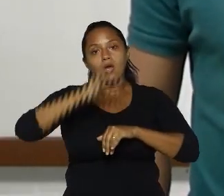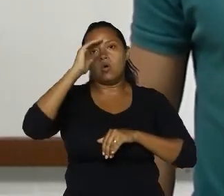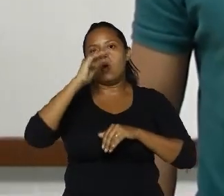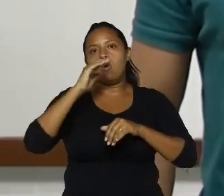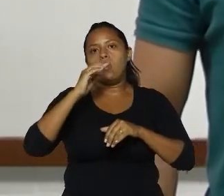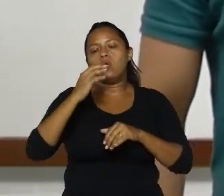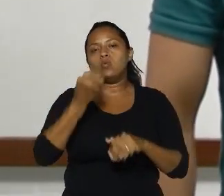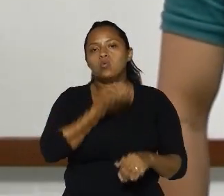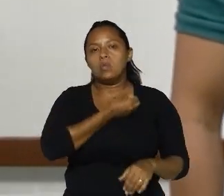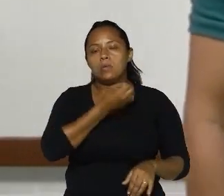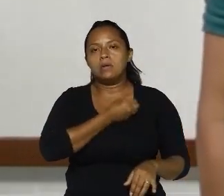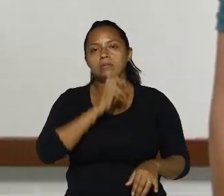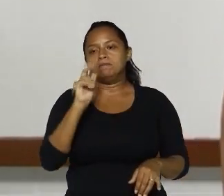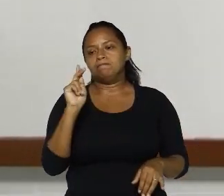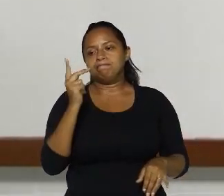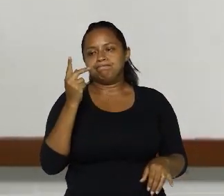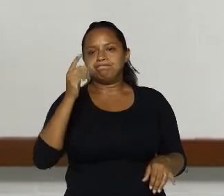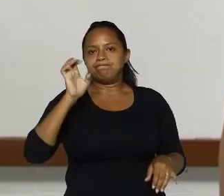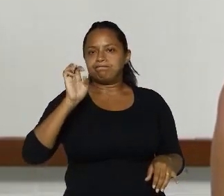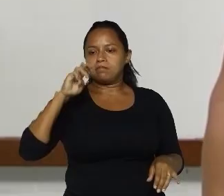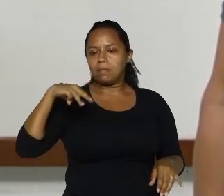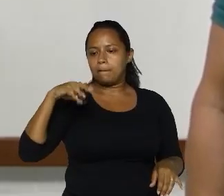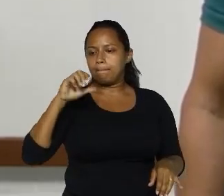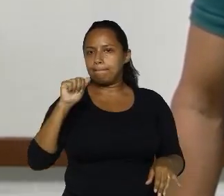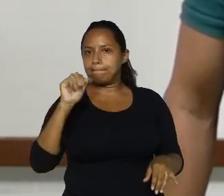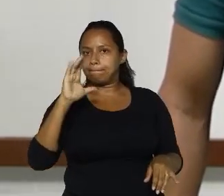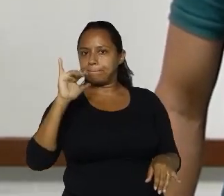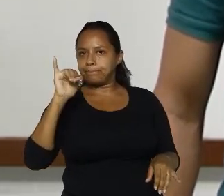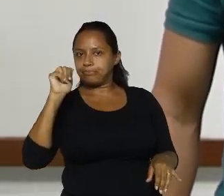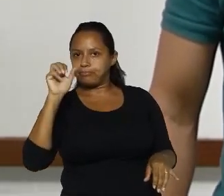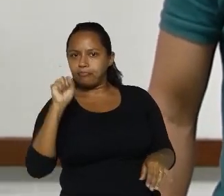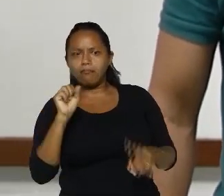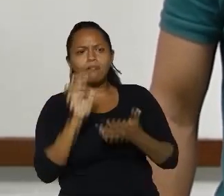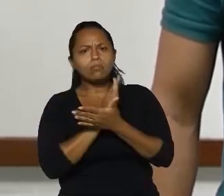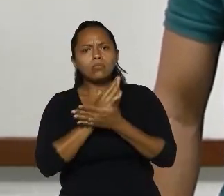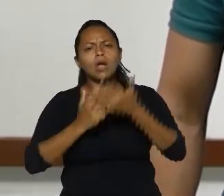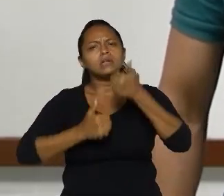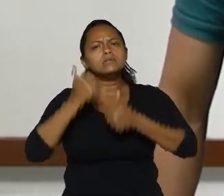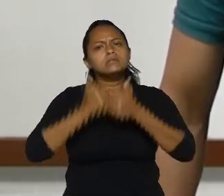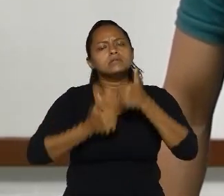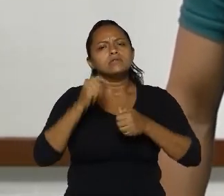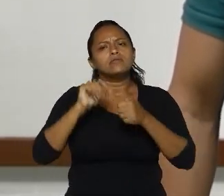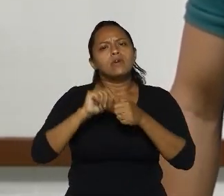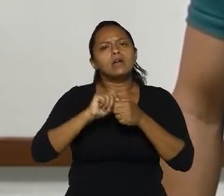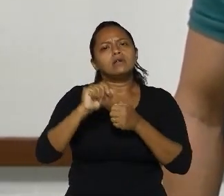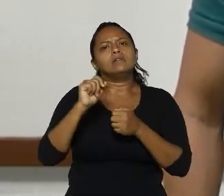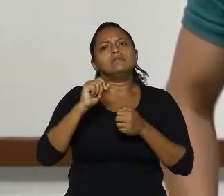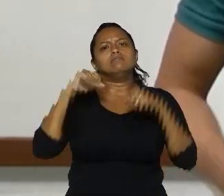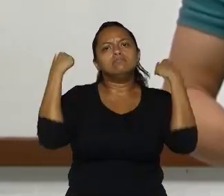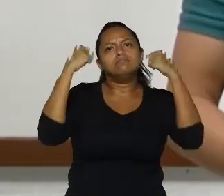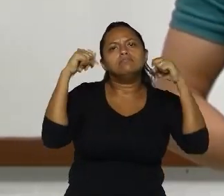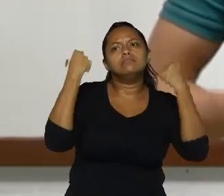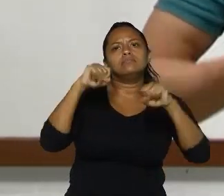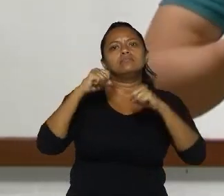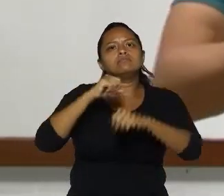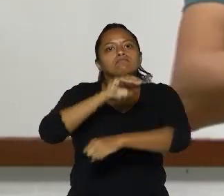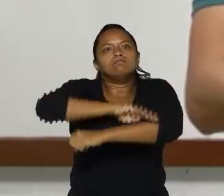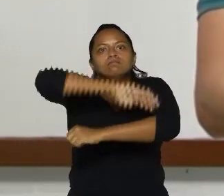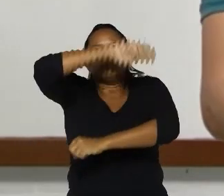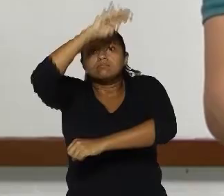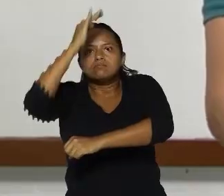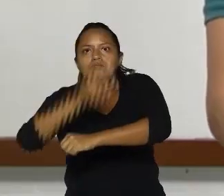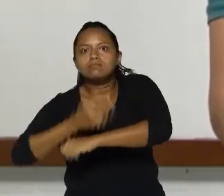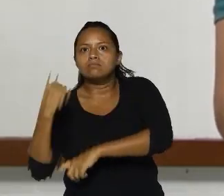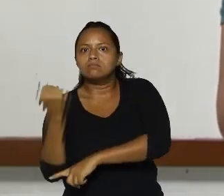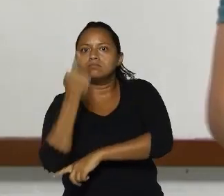hemácias. Então, aqueles atletas que fazem atividade na altitude, eles têm como objetivo uma maior